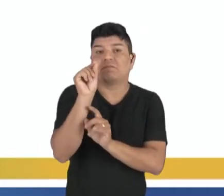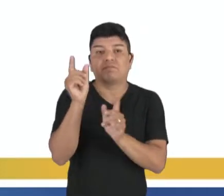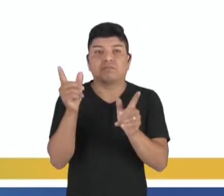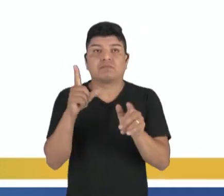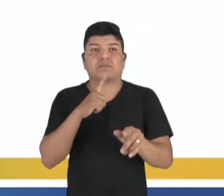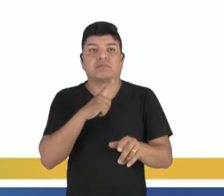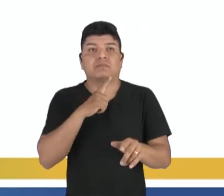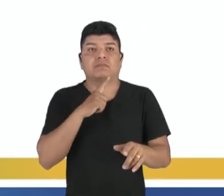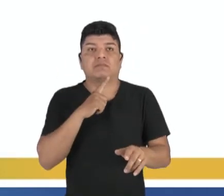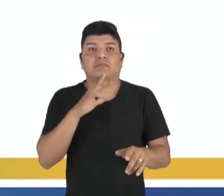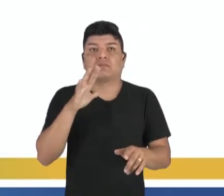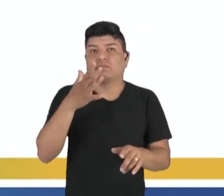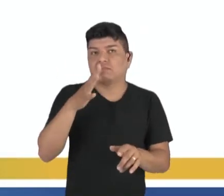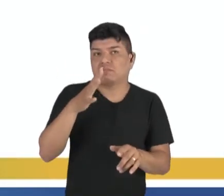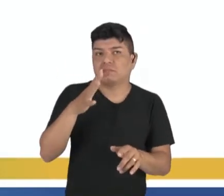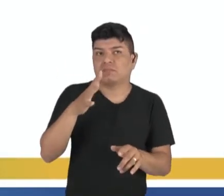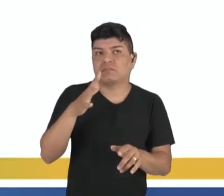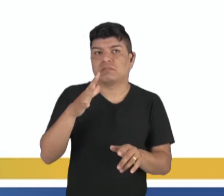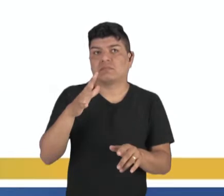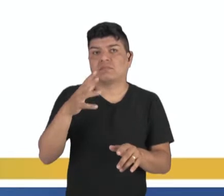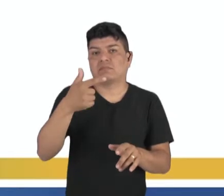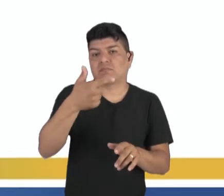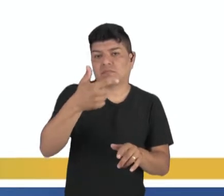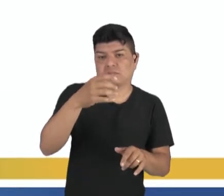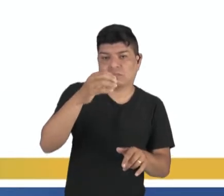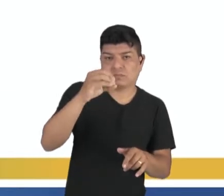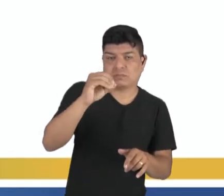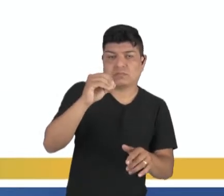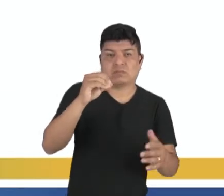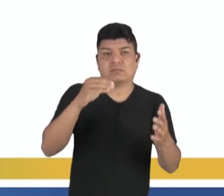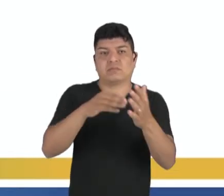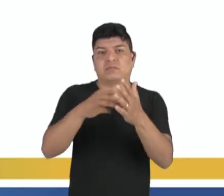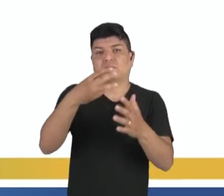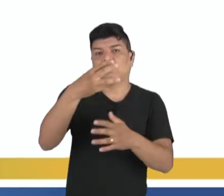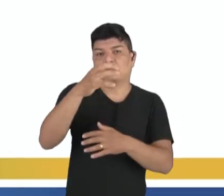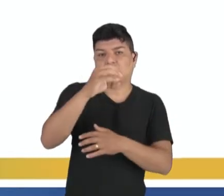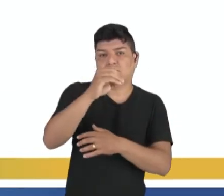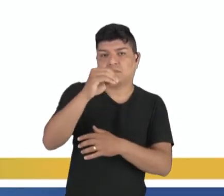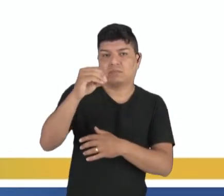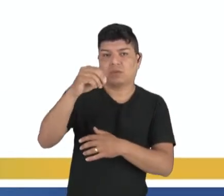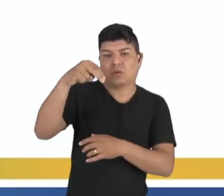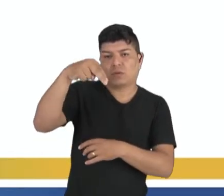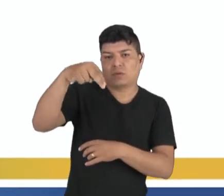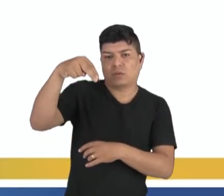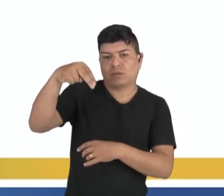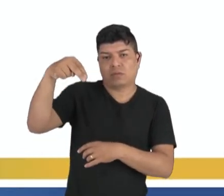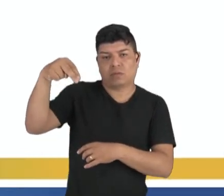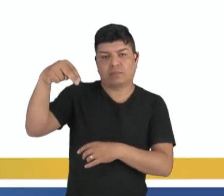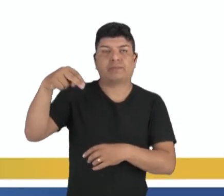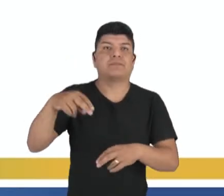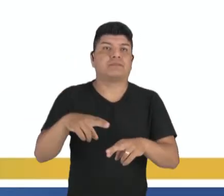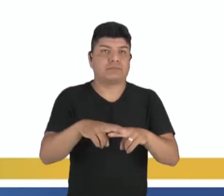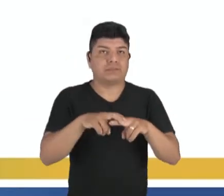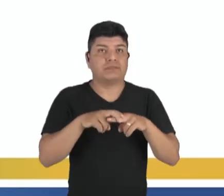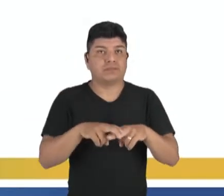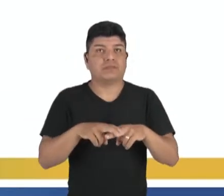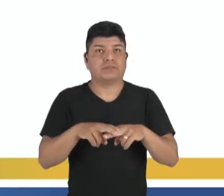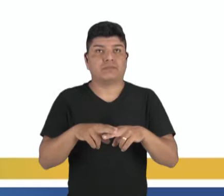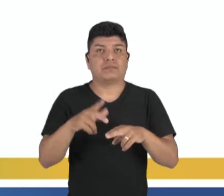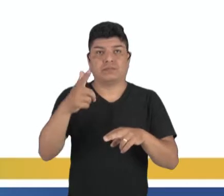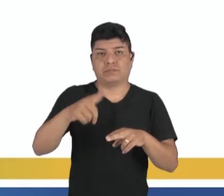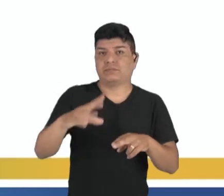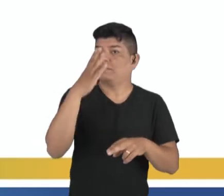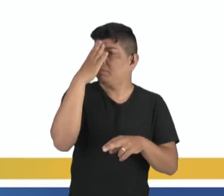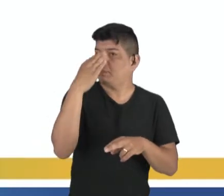eles possuem um tamanho que pode variar de cerca de 20 a 300 nanômetros, tá? E aí, mais uma vez,